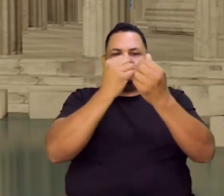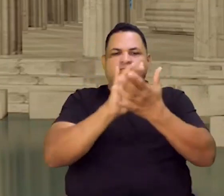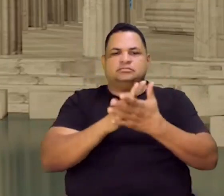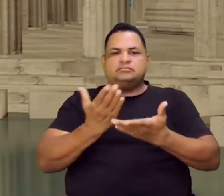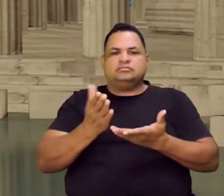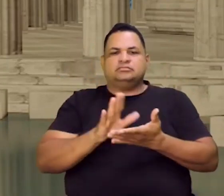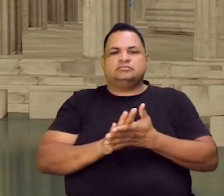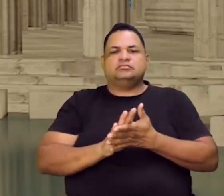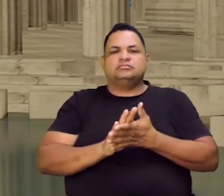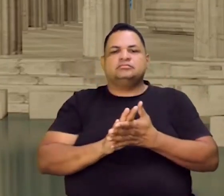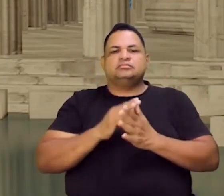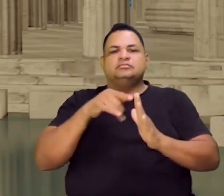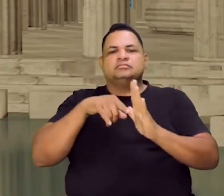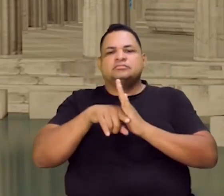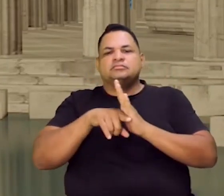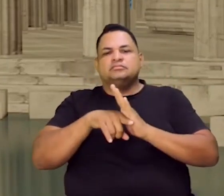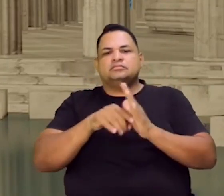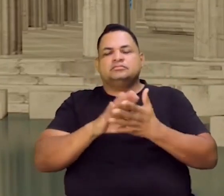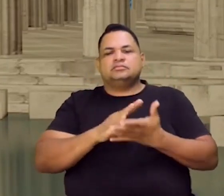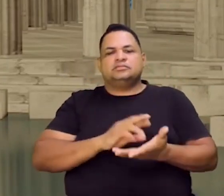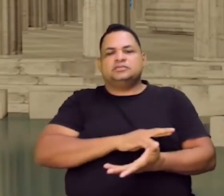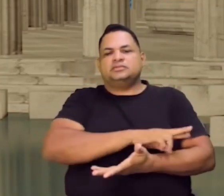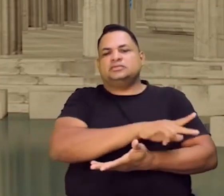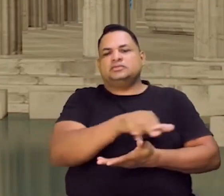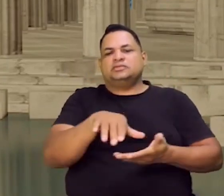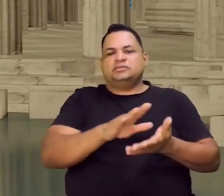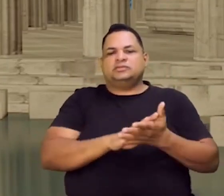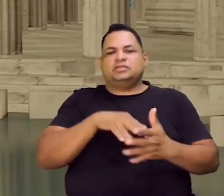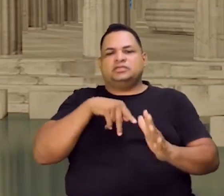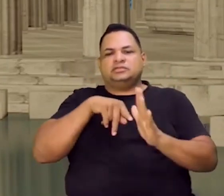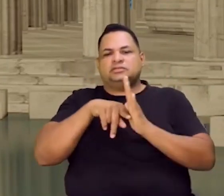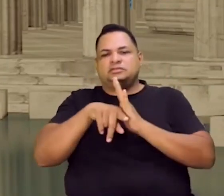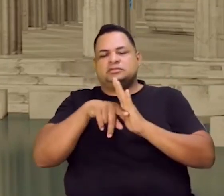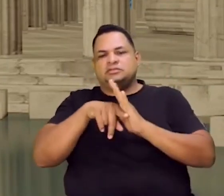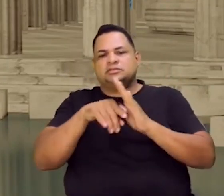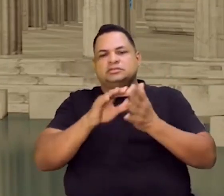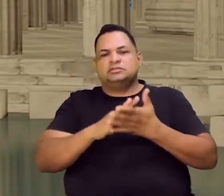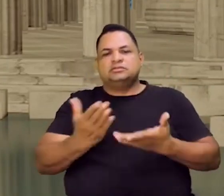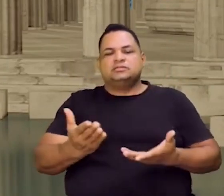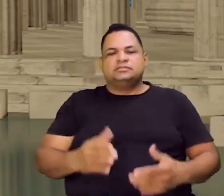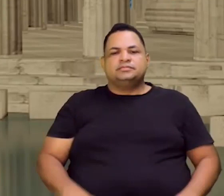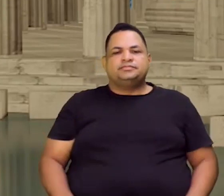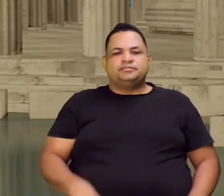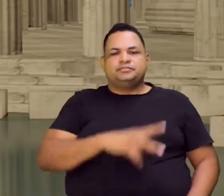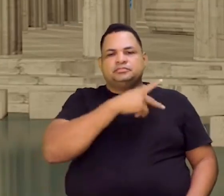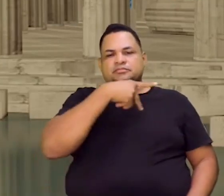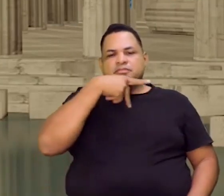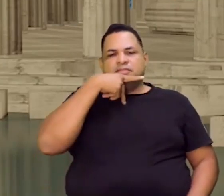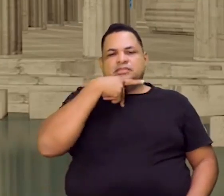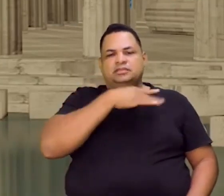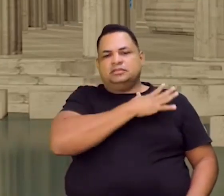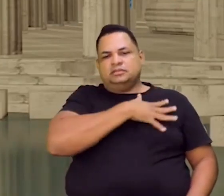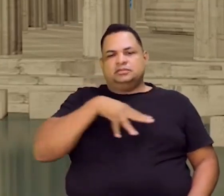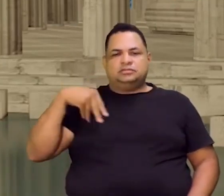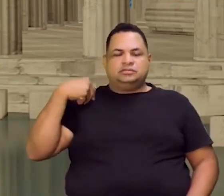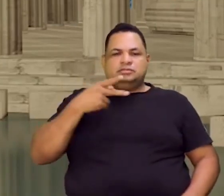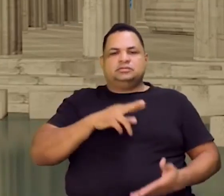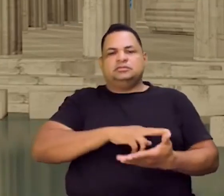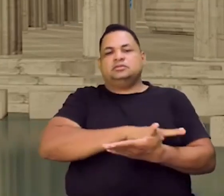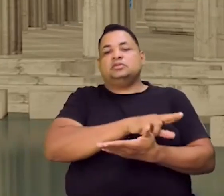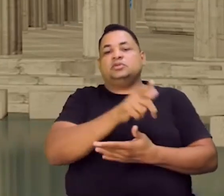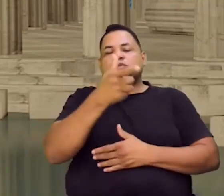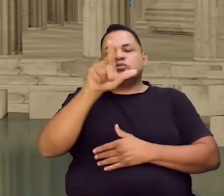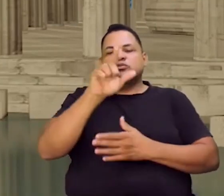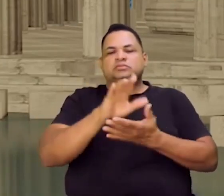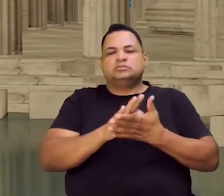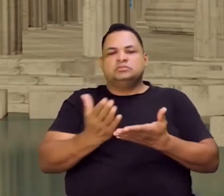no âmbito da ciência, ó, Platão, Aristóteles e outros, né? E lá na Idade Média, né, um período que eles consideram como algo